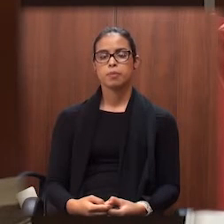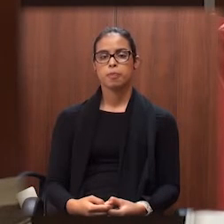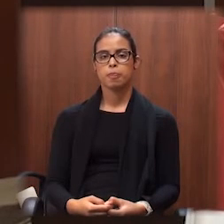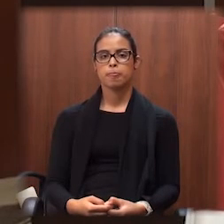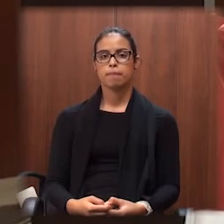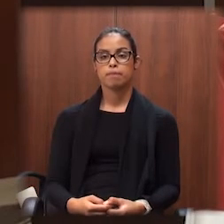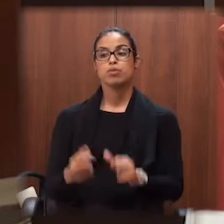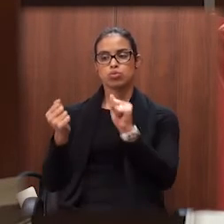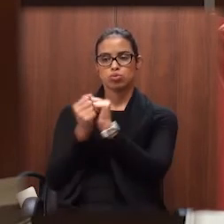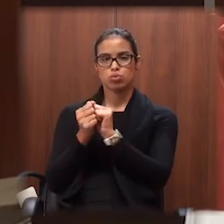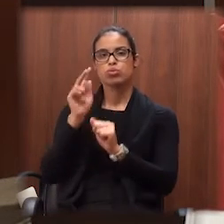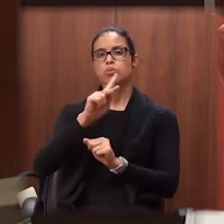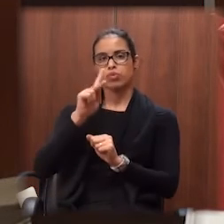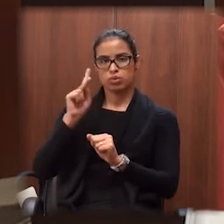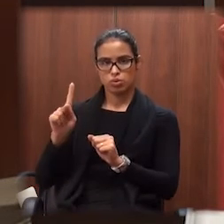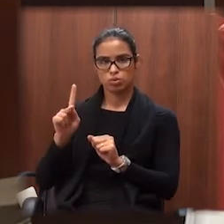com os professores.